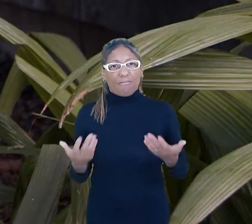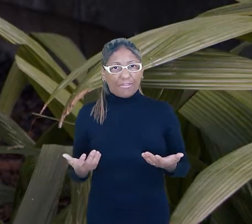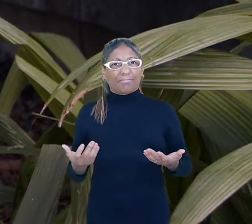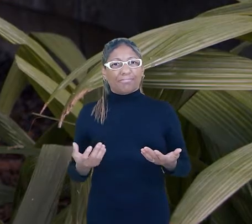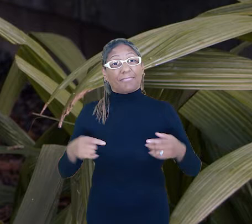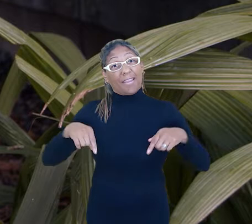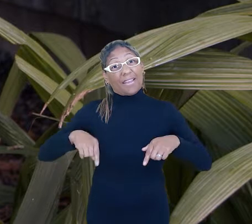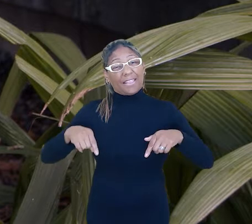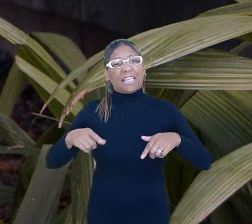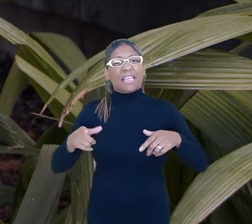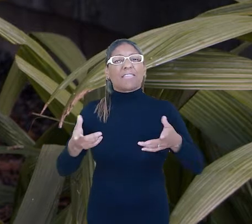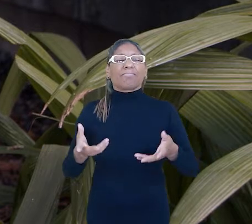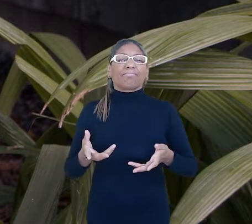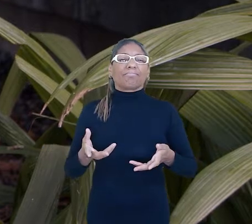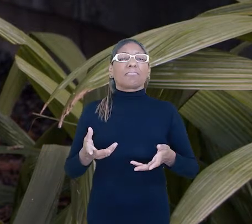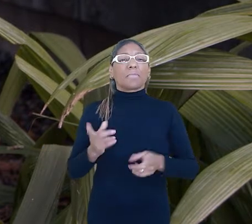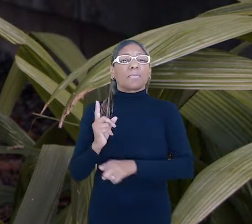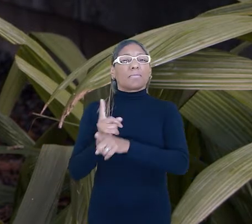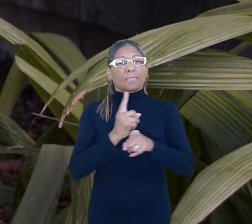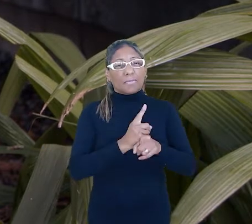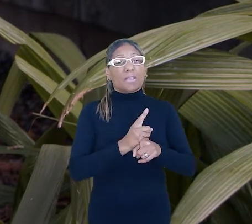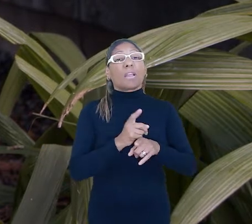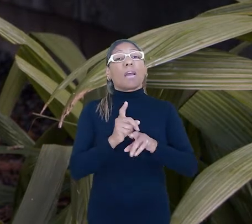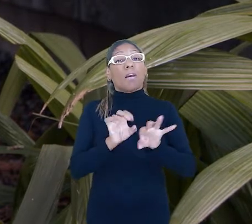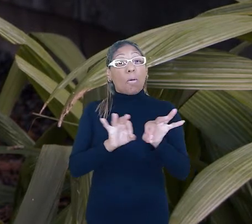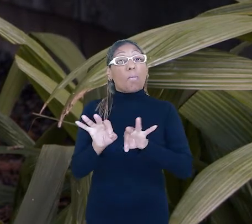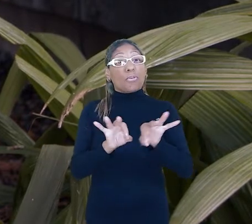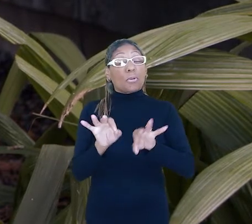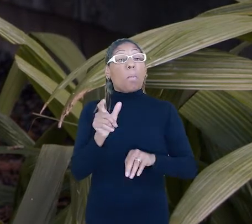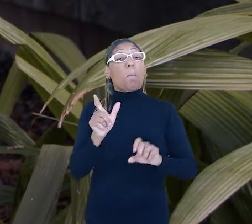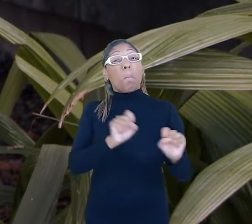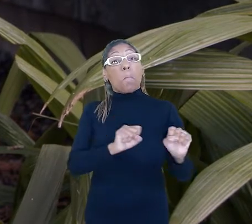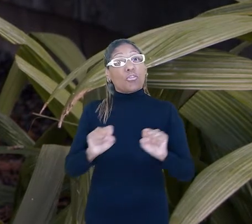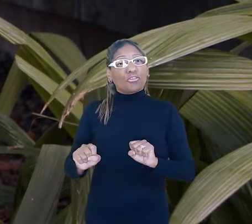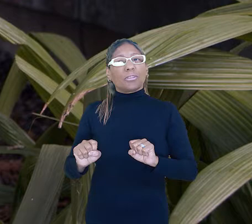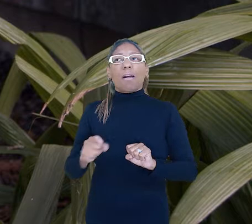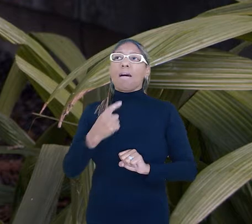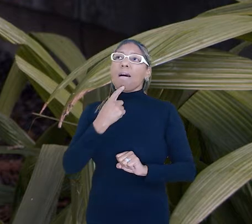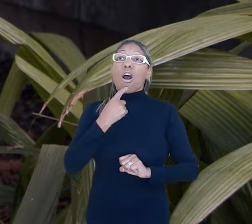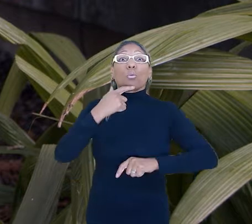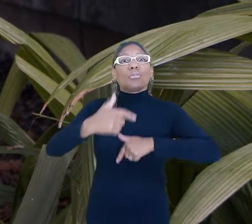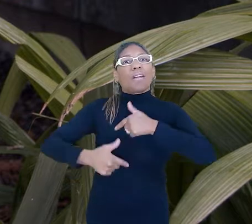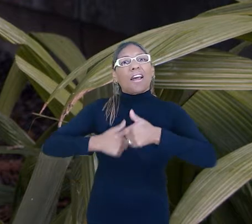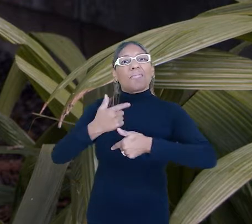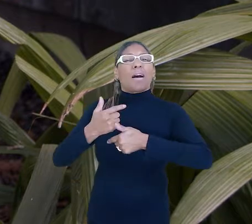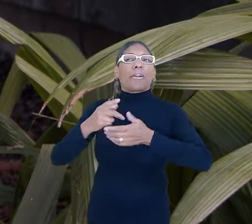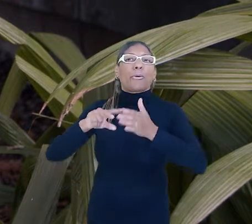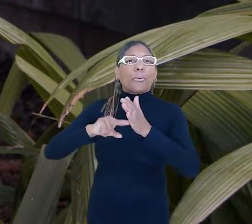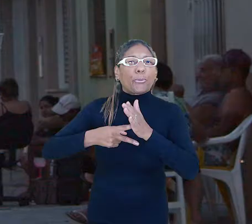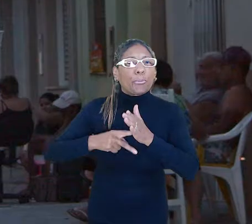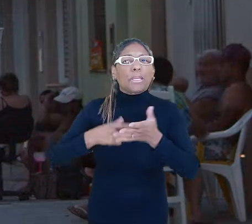nossos facilitadores. E eles conseguiram identificar no lado a lado que eles poderiam oferecer também um serviço